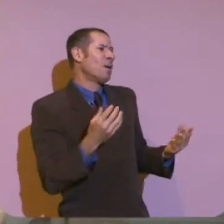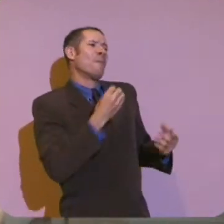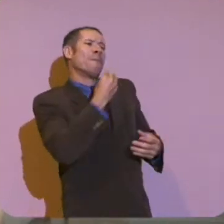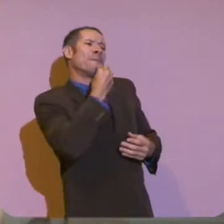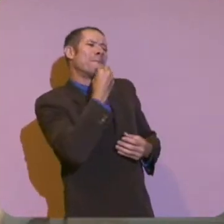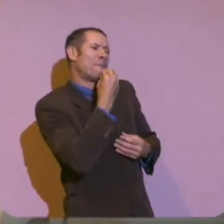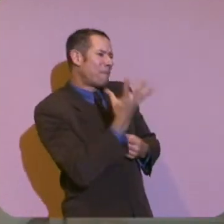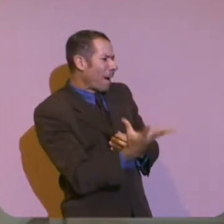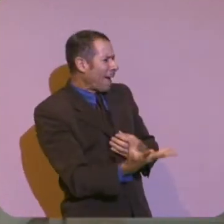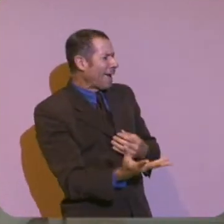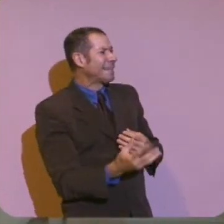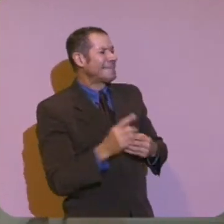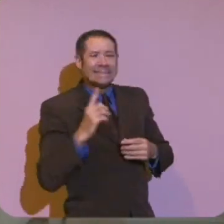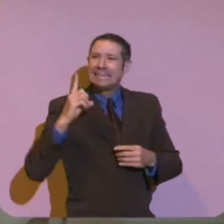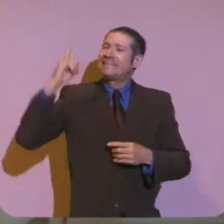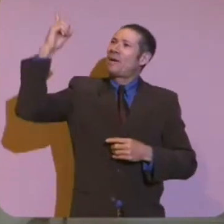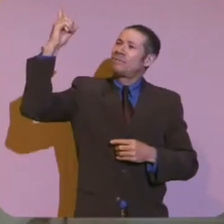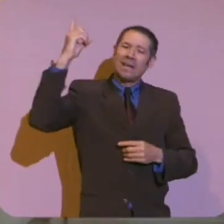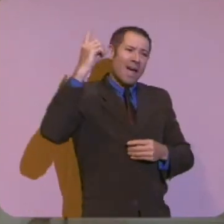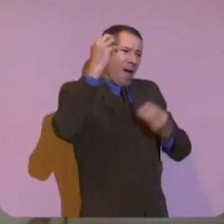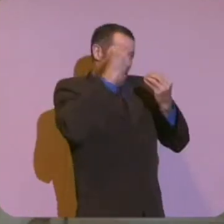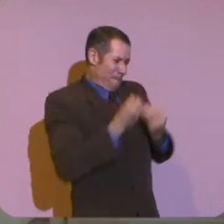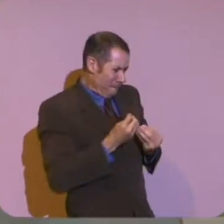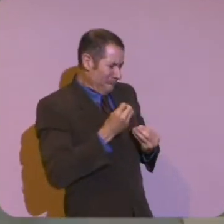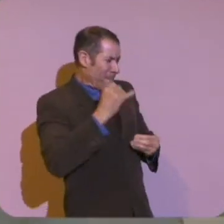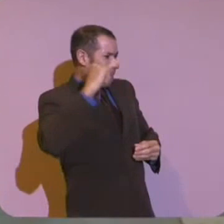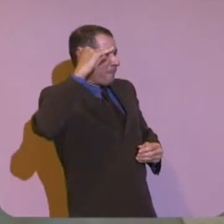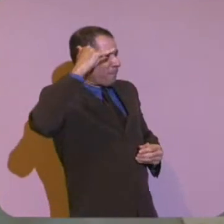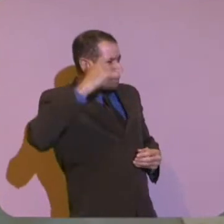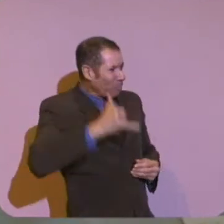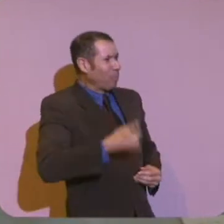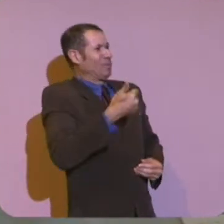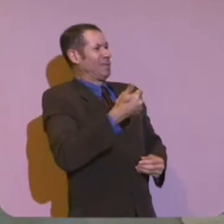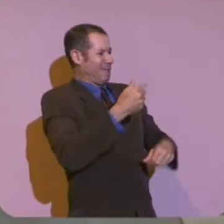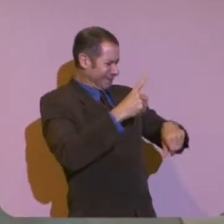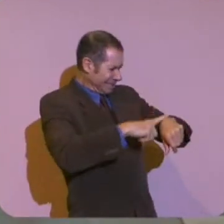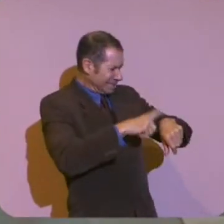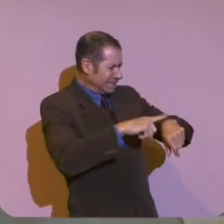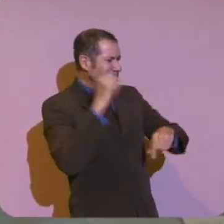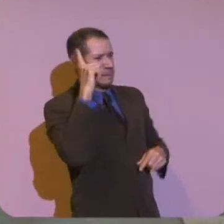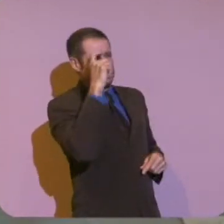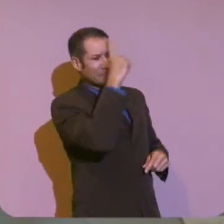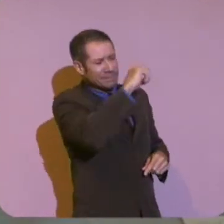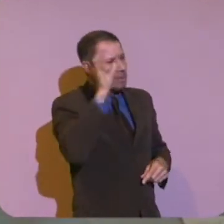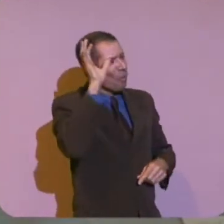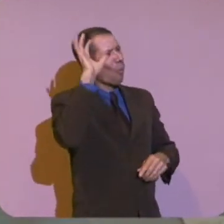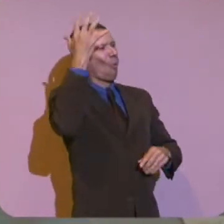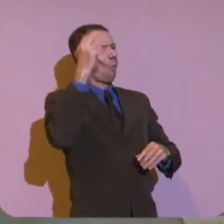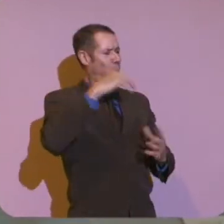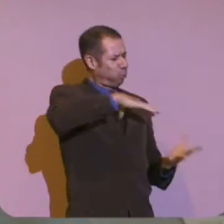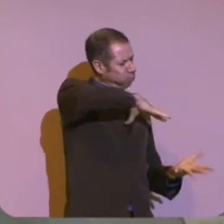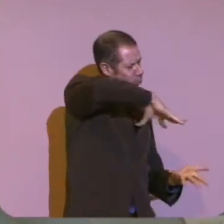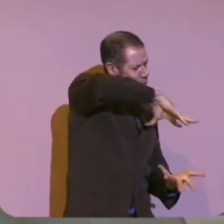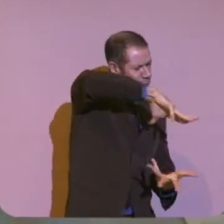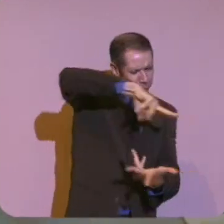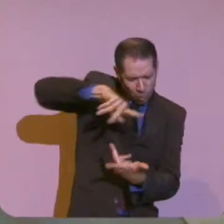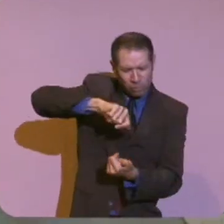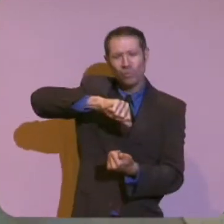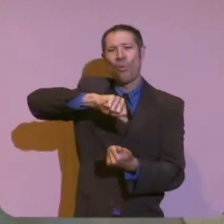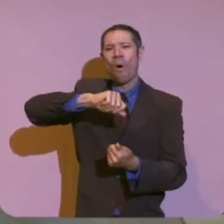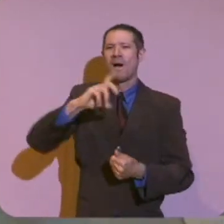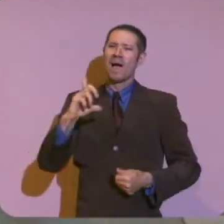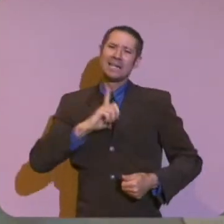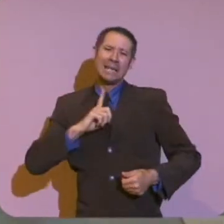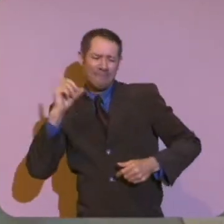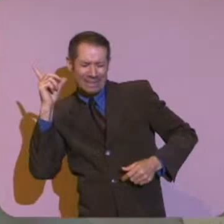bem, e Deus está me dando a oportunidade, nesse tempo difícil que está acontecendo no mundo todo, com aquele que tinha